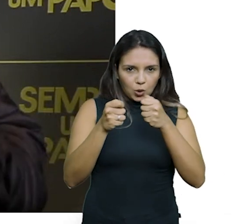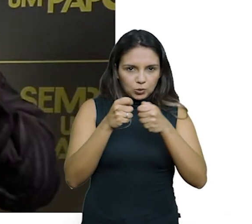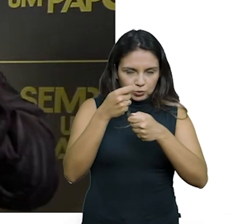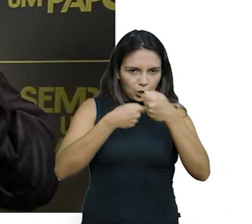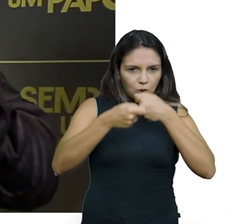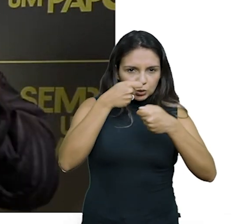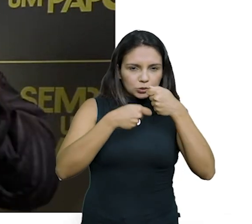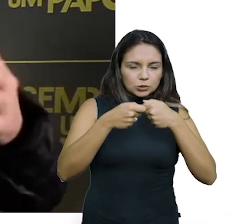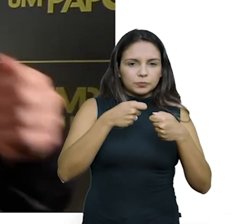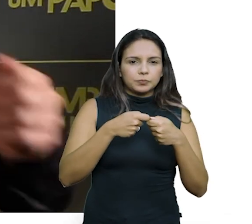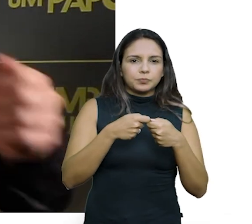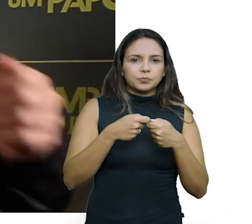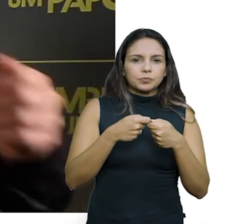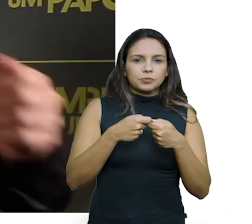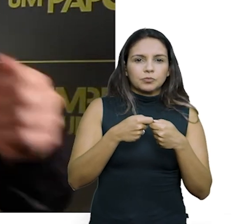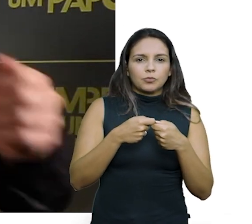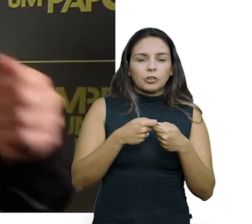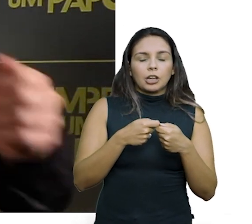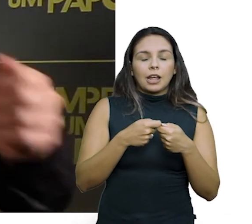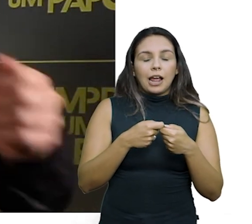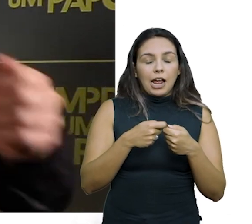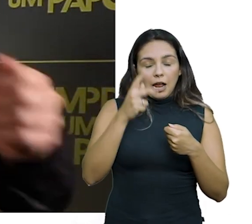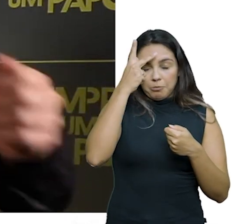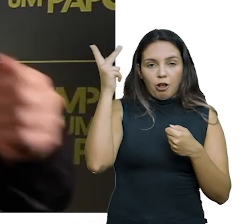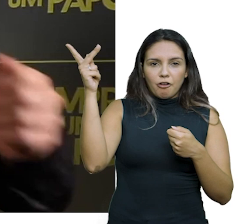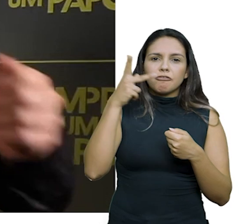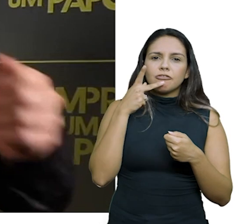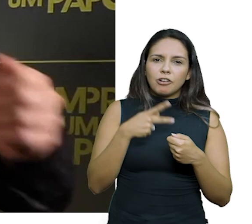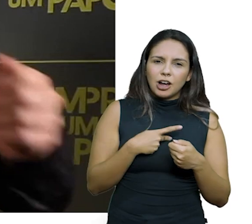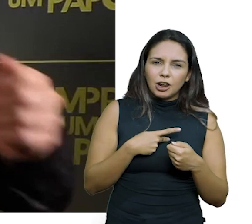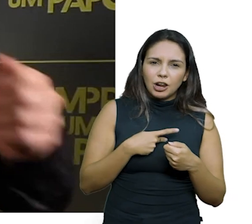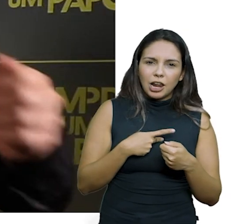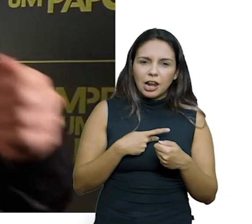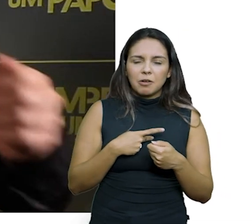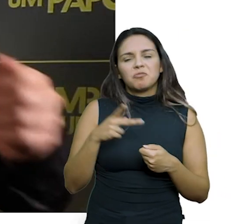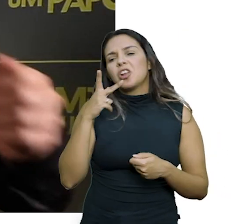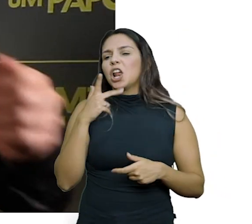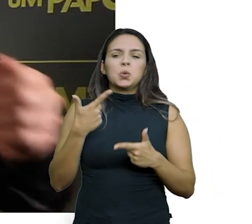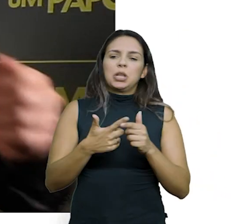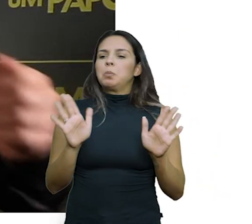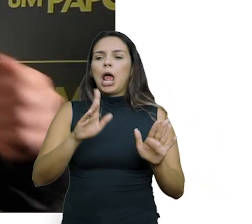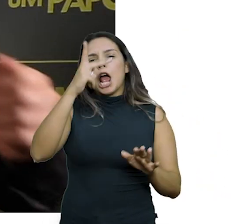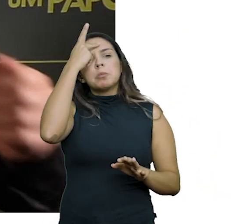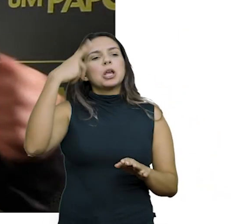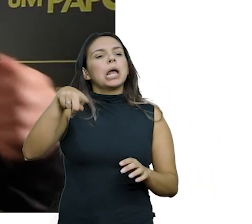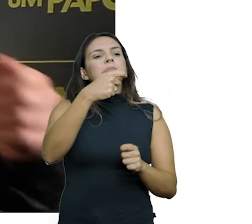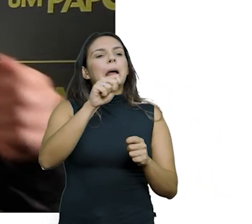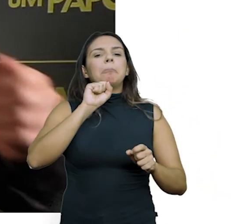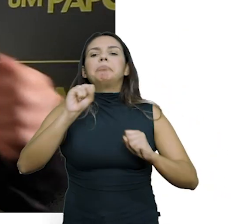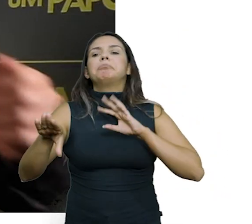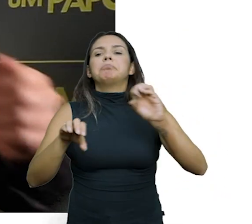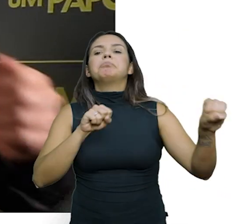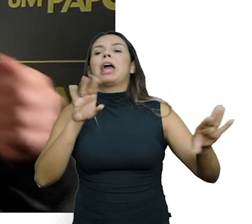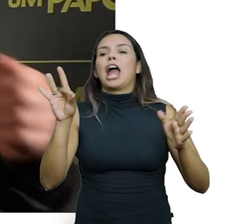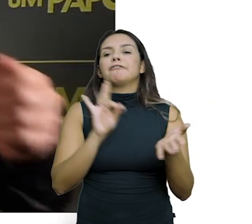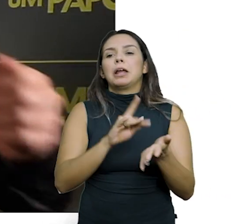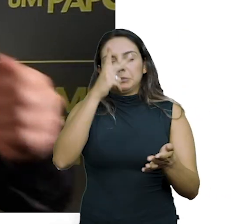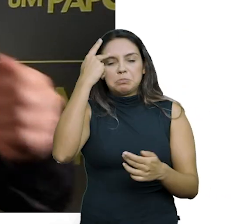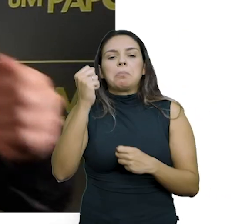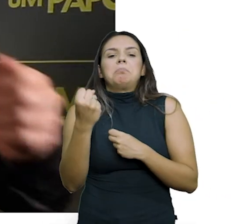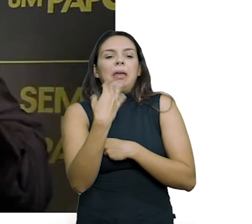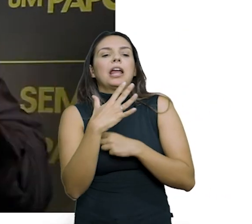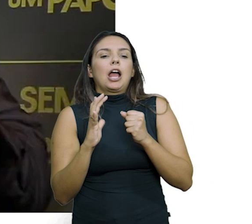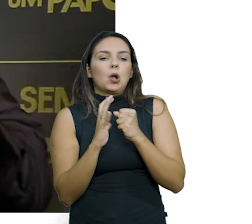pessoas falou, mas as pessoas têm que se contaminar. Não me doeu, não me deu uma dor, Leila, Rafael,